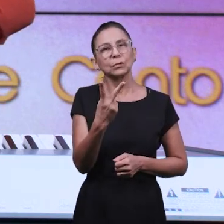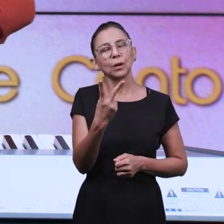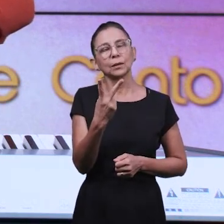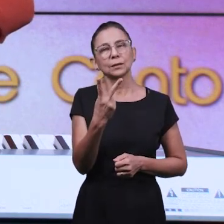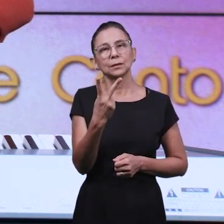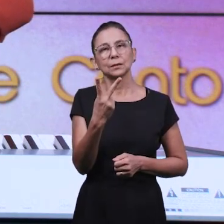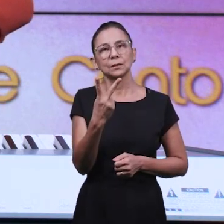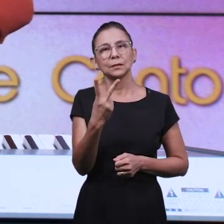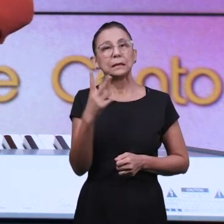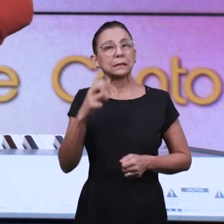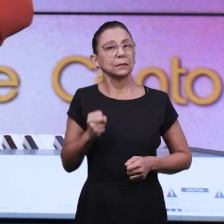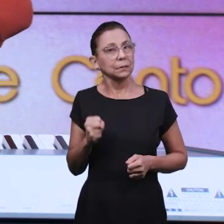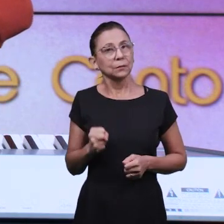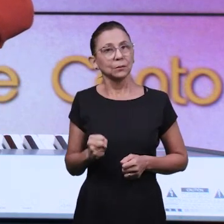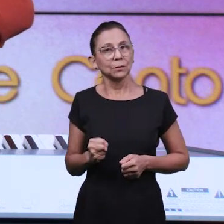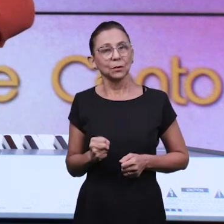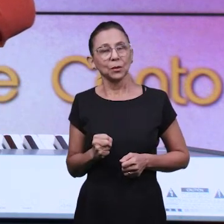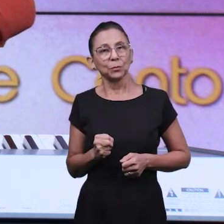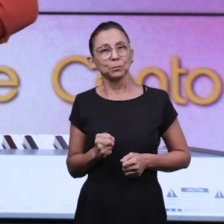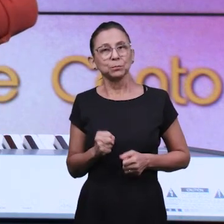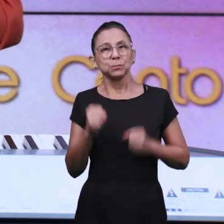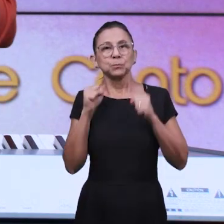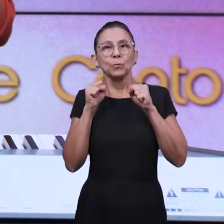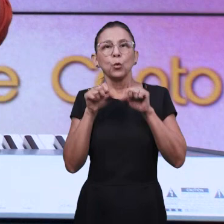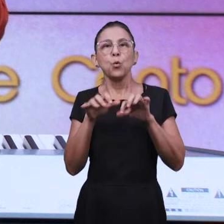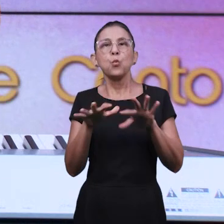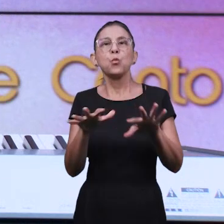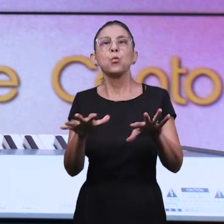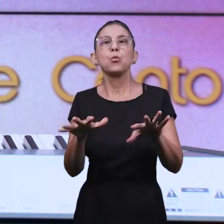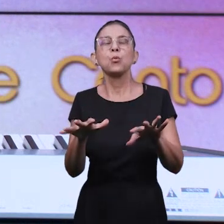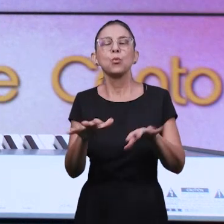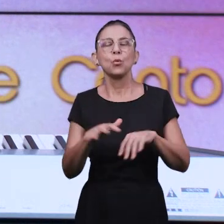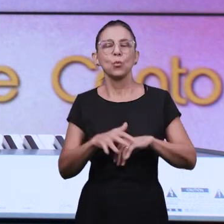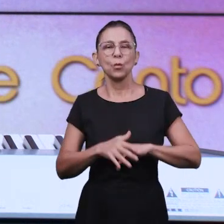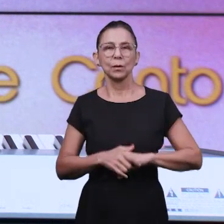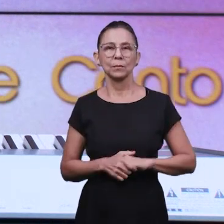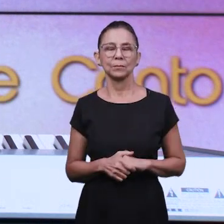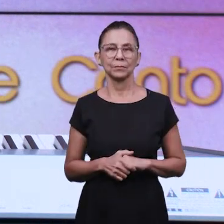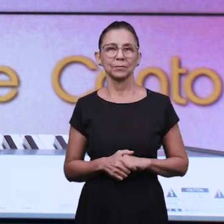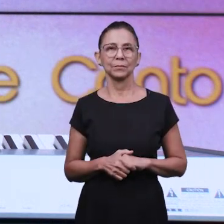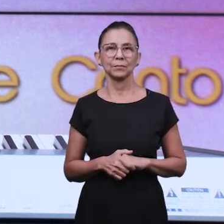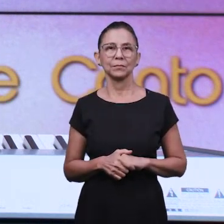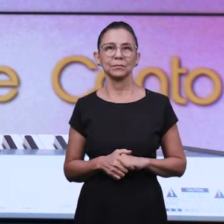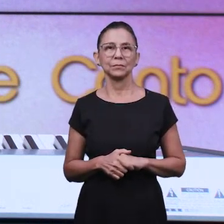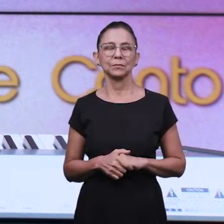2. Segurou, soltou.